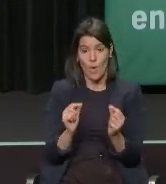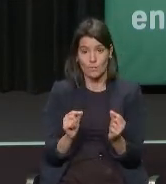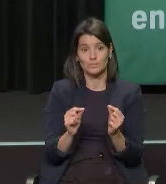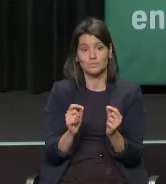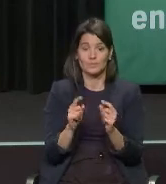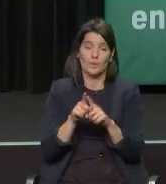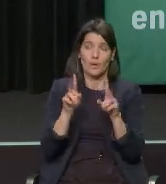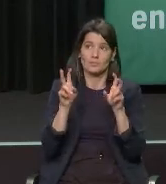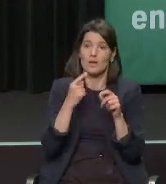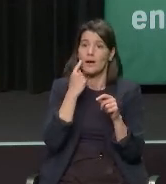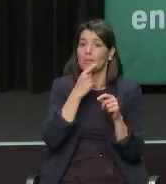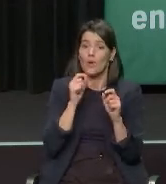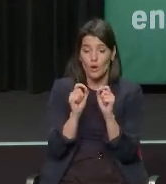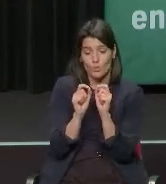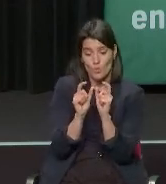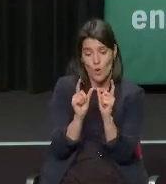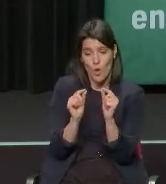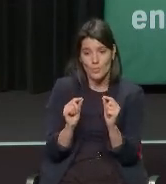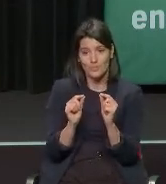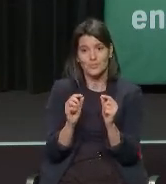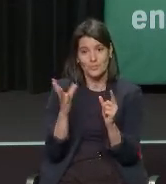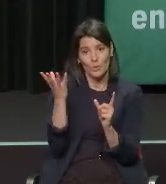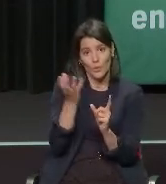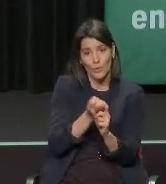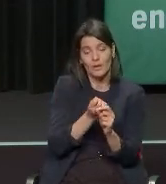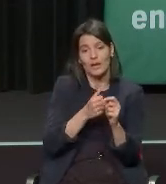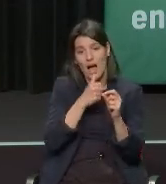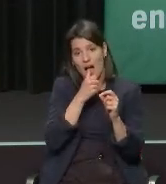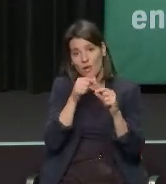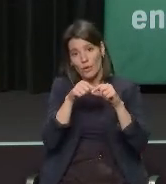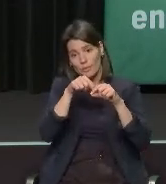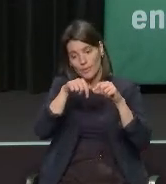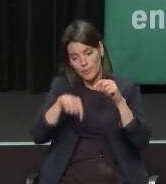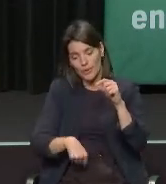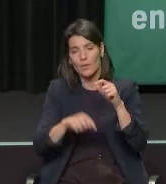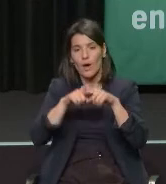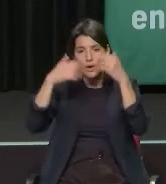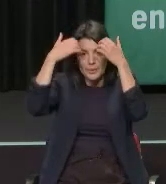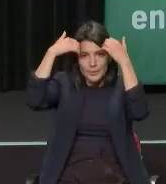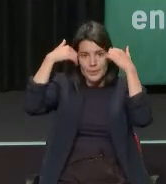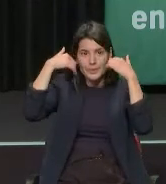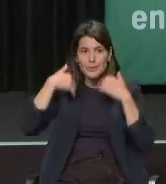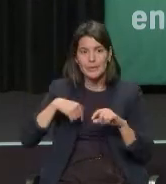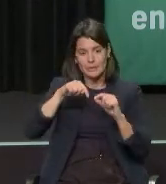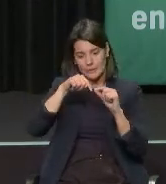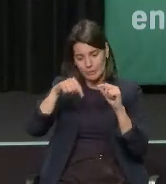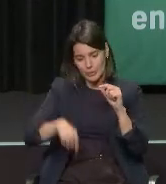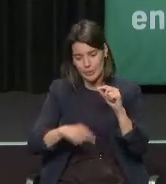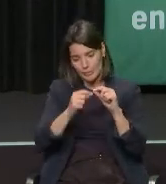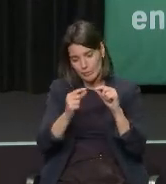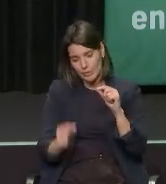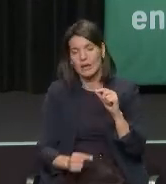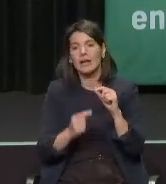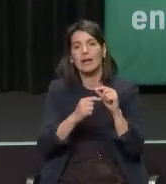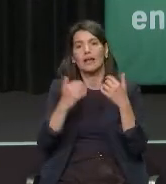dizer boca, portanto, quando abrem essas boquinhas, perdem água do seu interior, transpiram, correm o risco de secar e, portanto, as